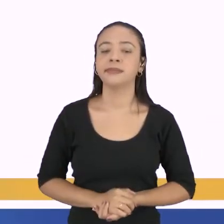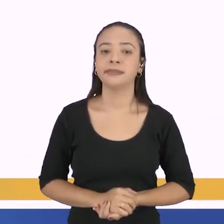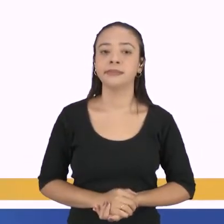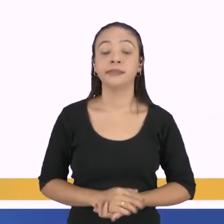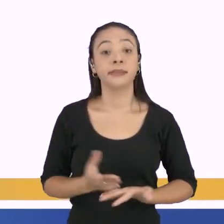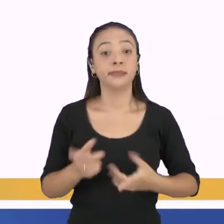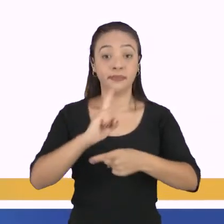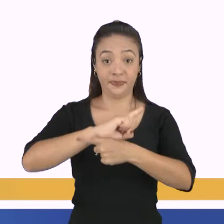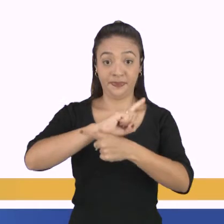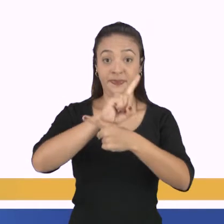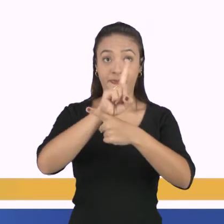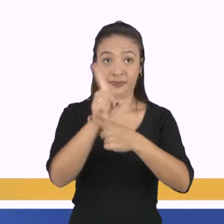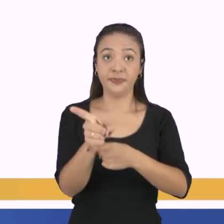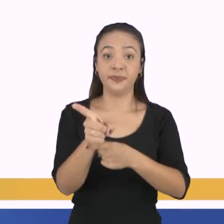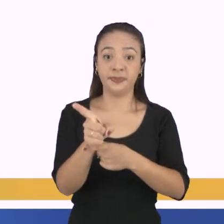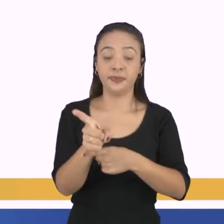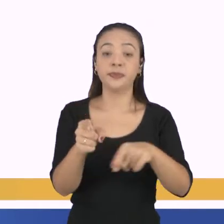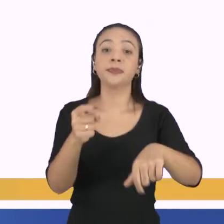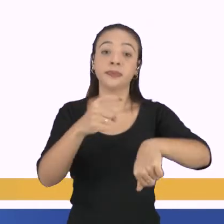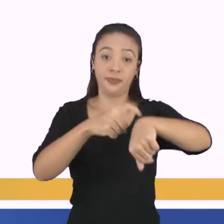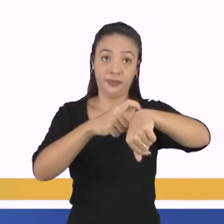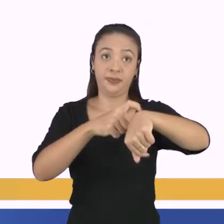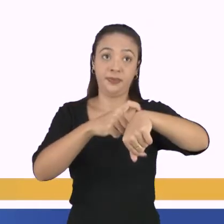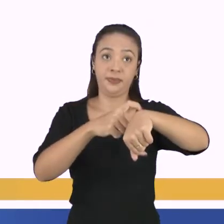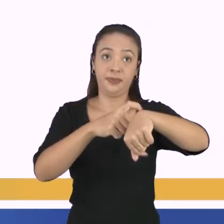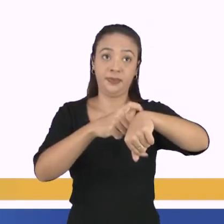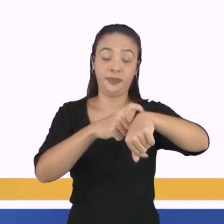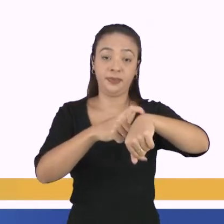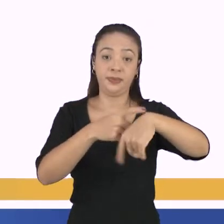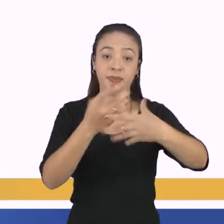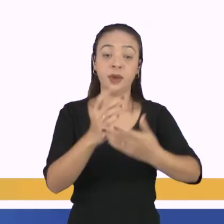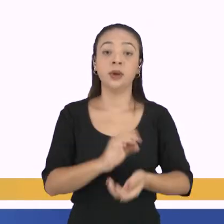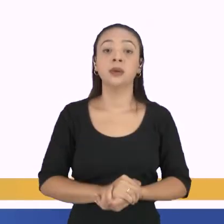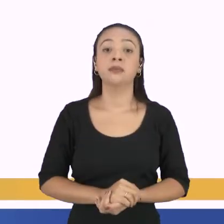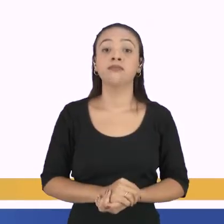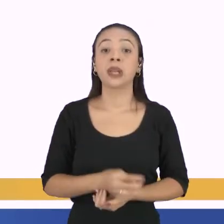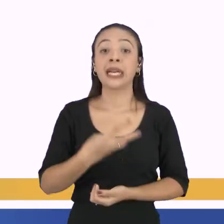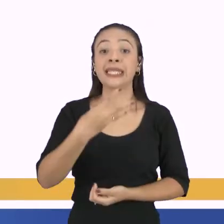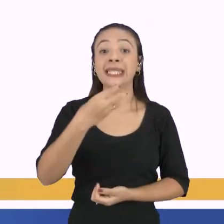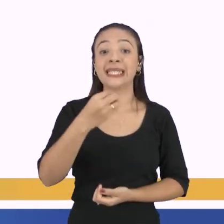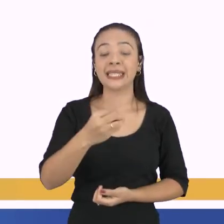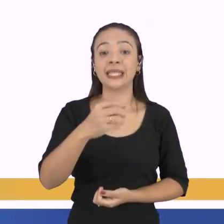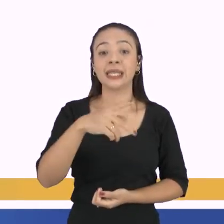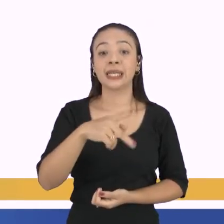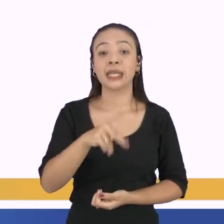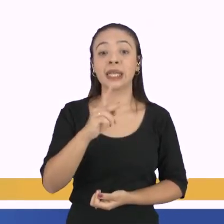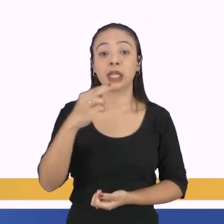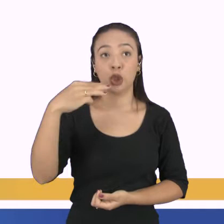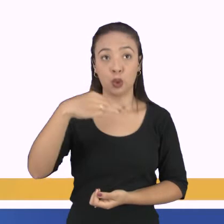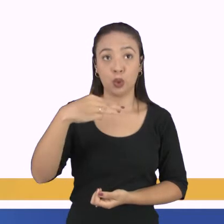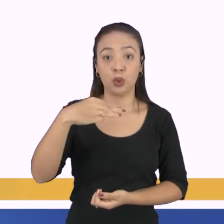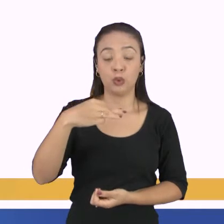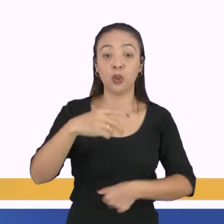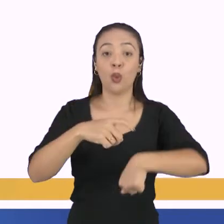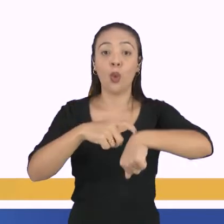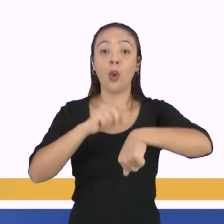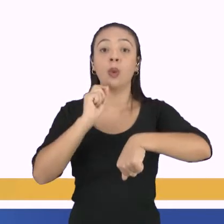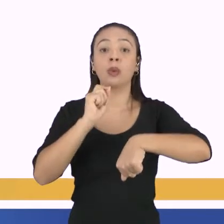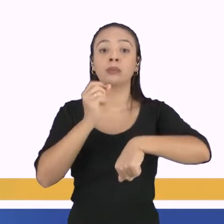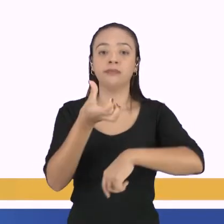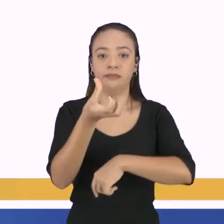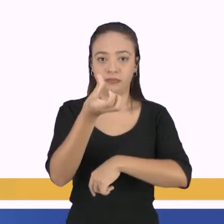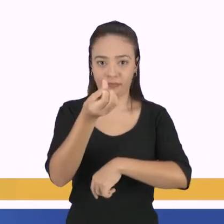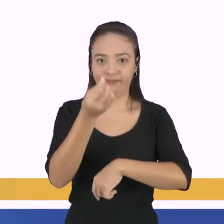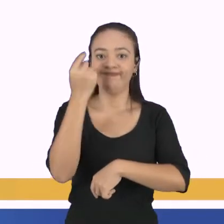lá, velocidade, tempo. Para 30 km por hora, o tempo gasto é